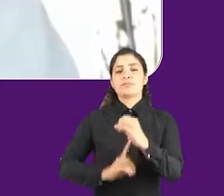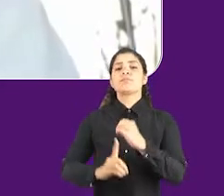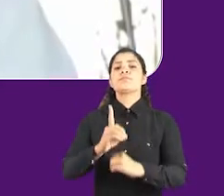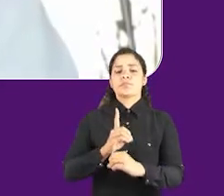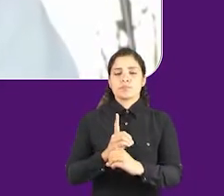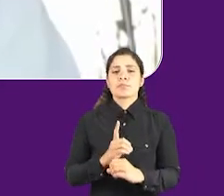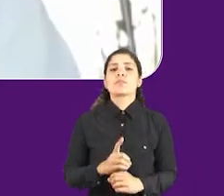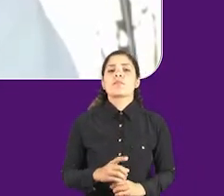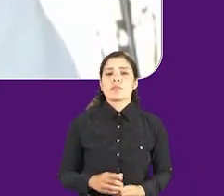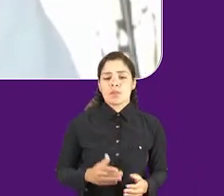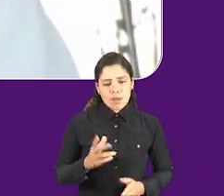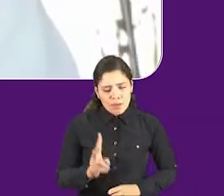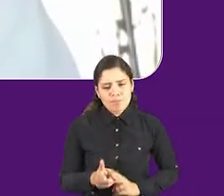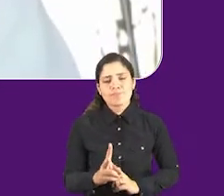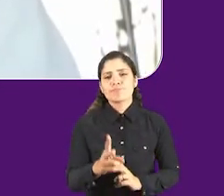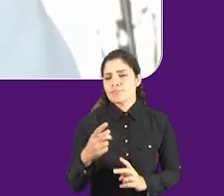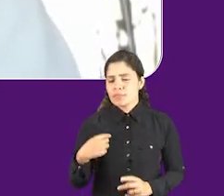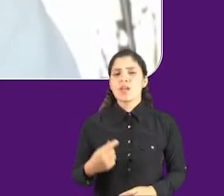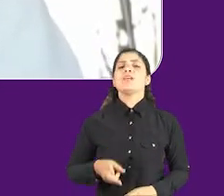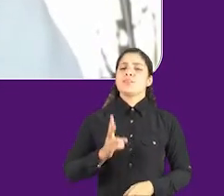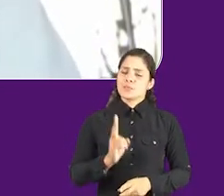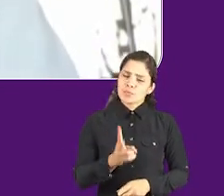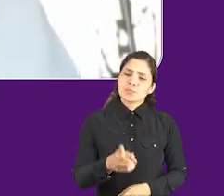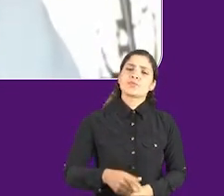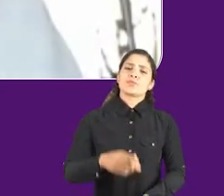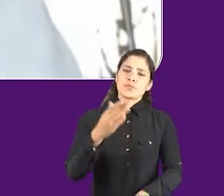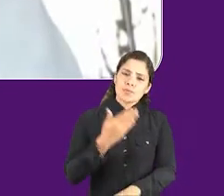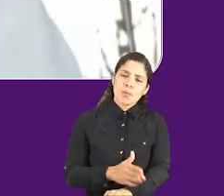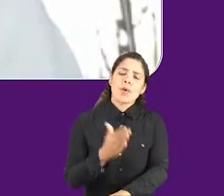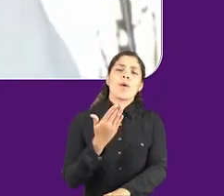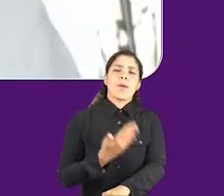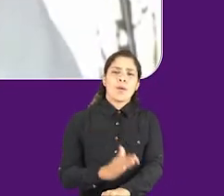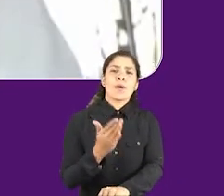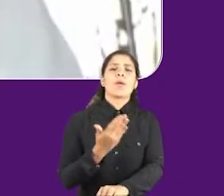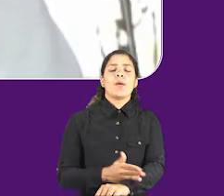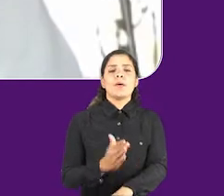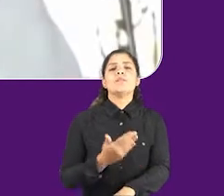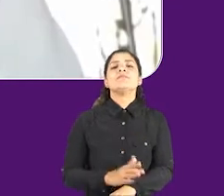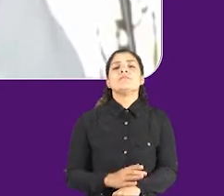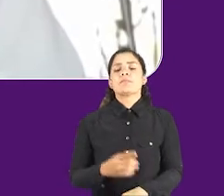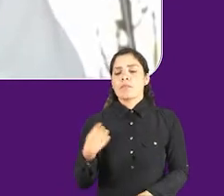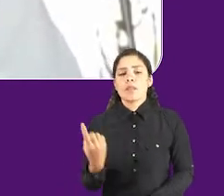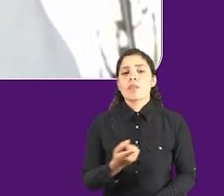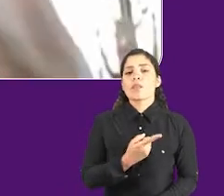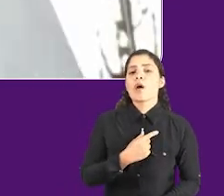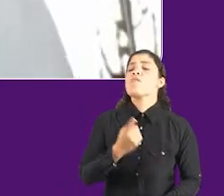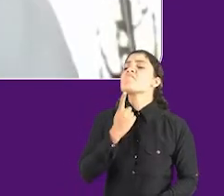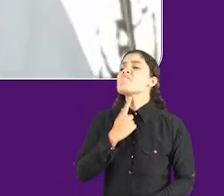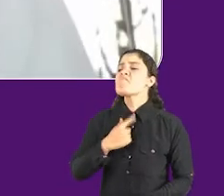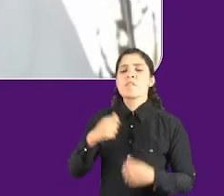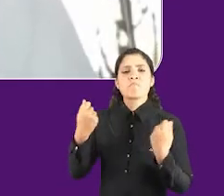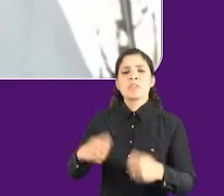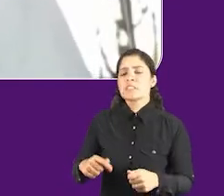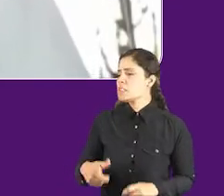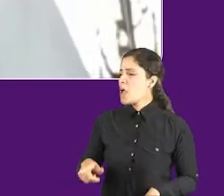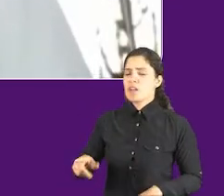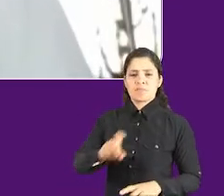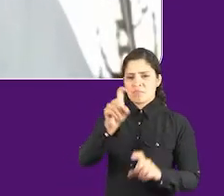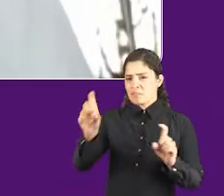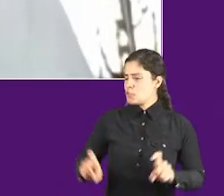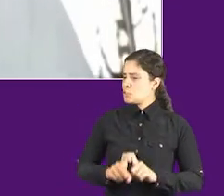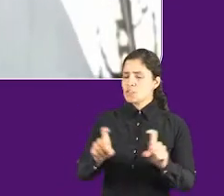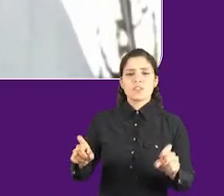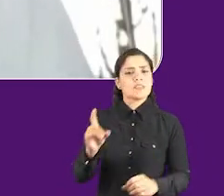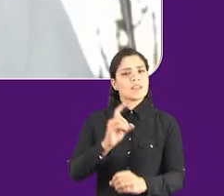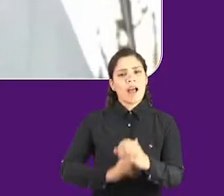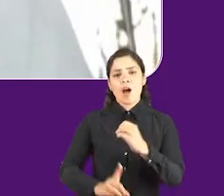lançar justamente para acompanhar nessa jornada da melhor forma possível nós fizemos isso após 16 anos não teremos mais necessidade de ter